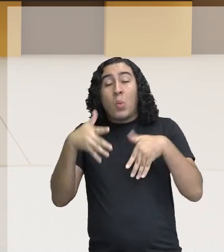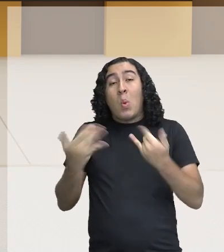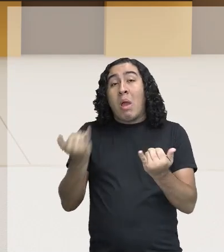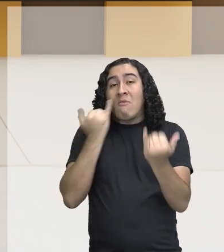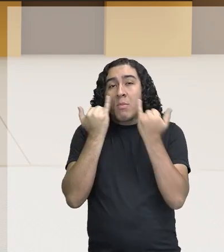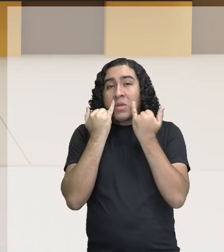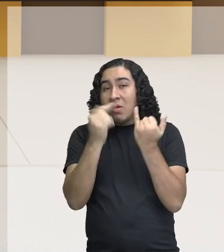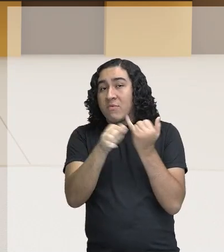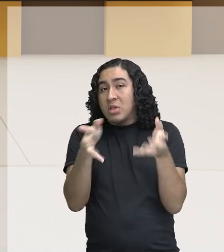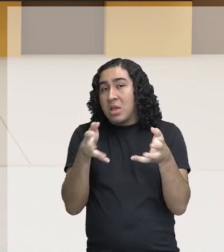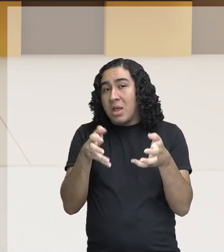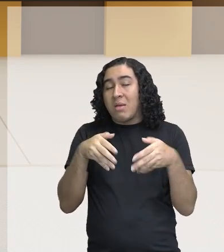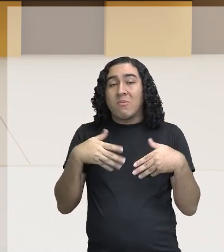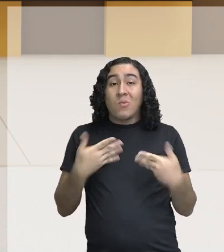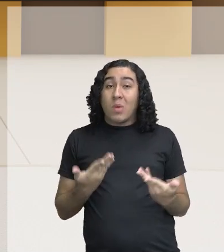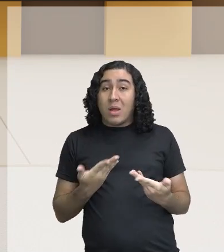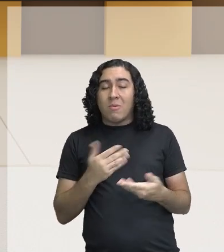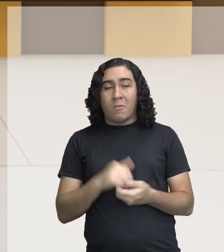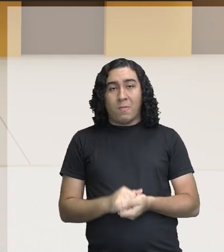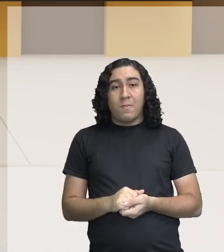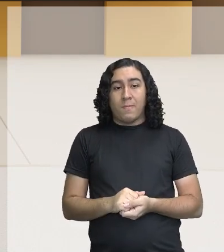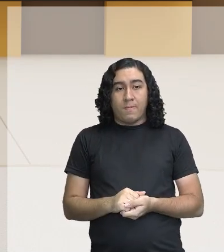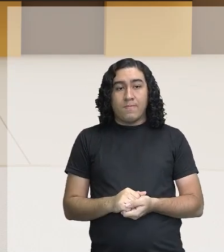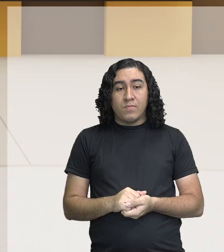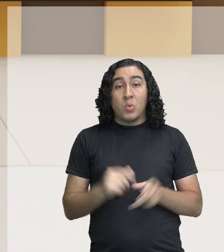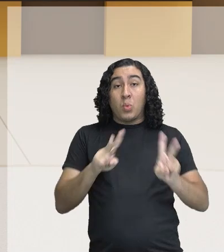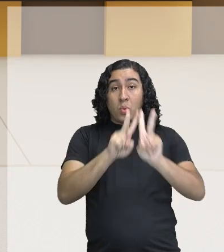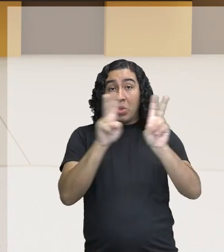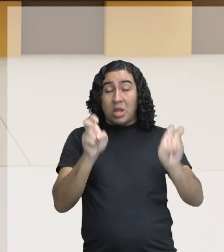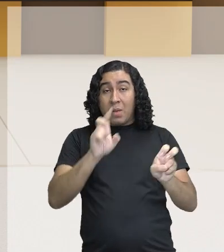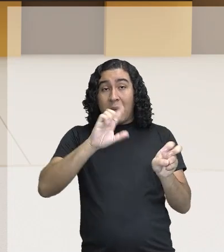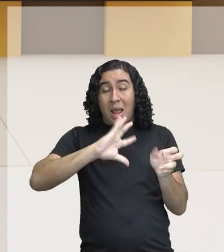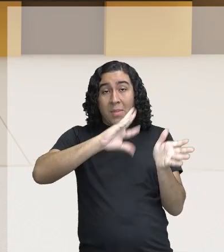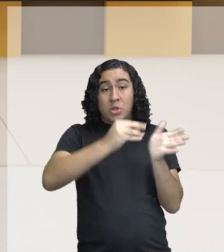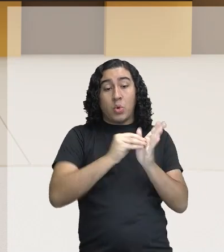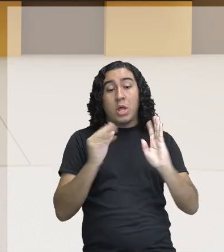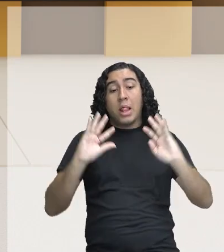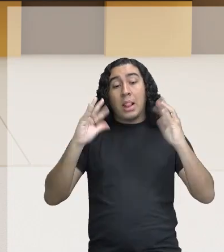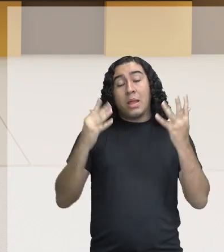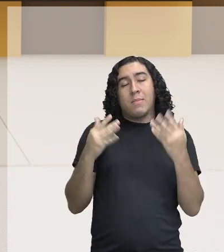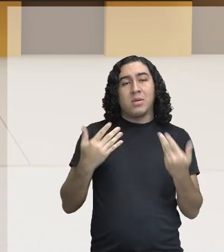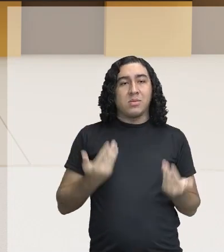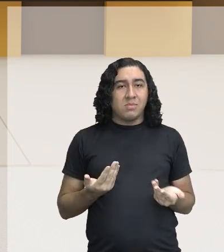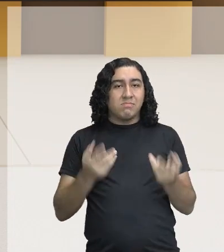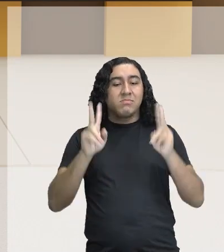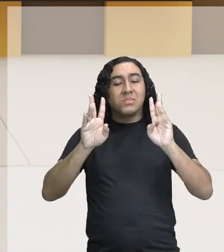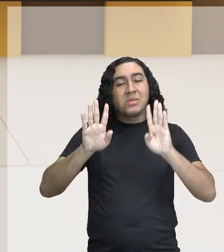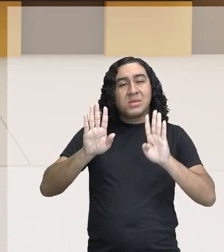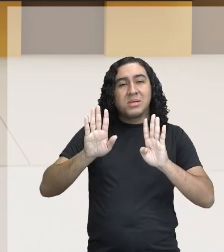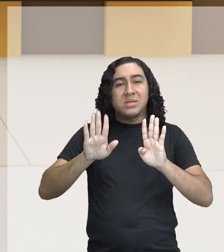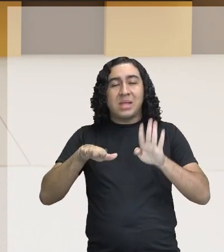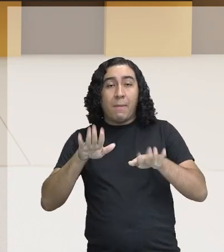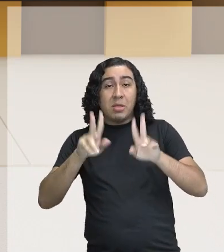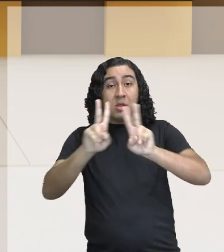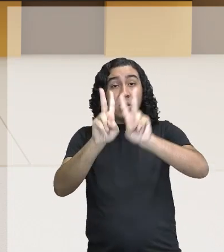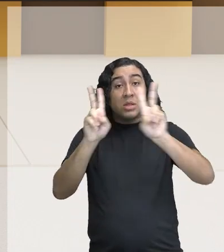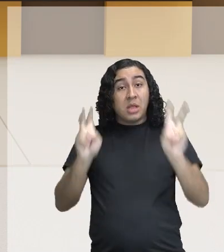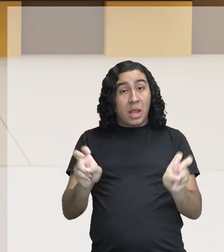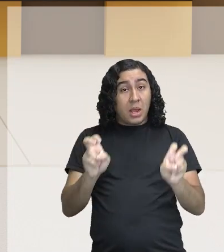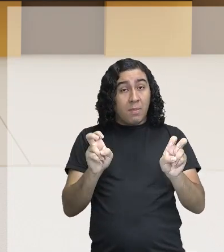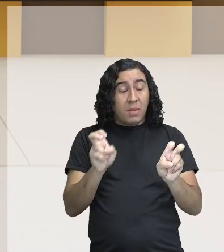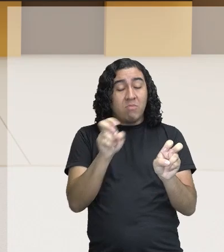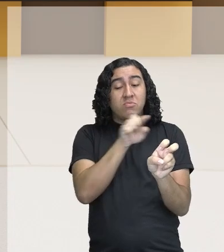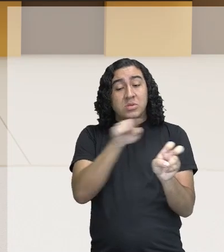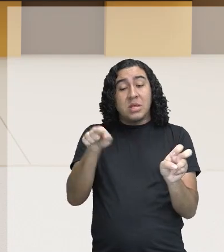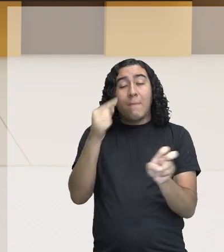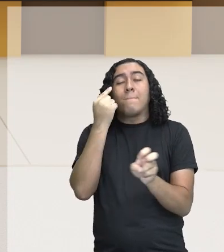se destacam mais? O tema da nossa UCA é o clima da Amazônia. Então, dependendo no tema da pesquisa, você vai escolher aquela